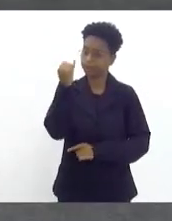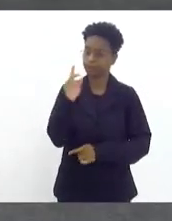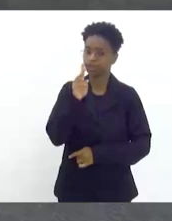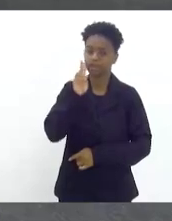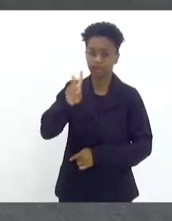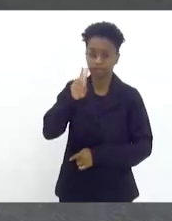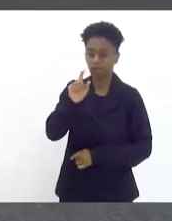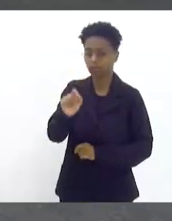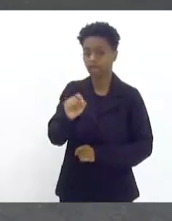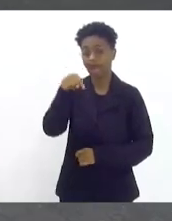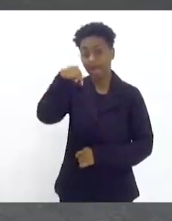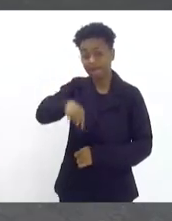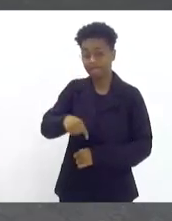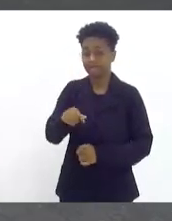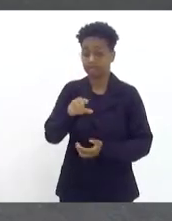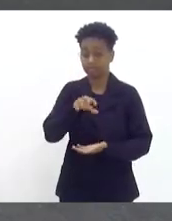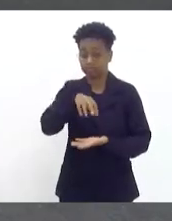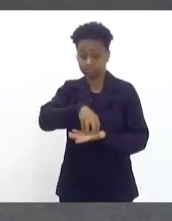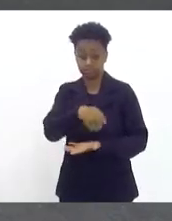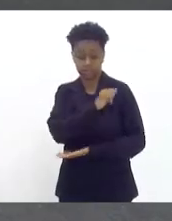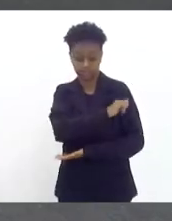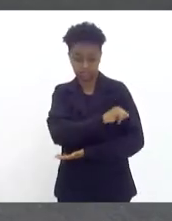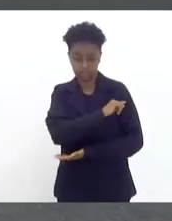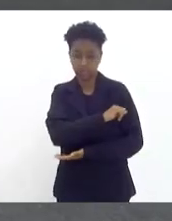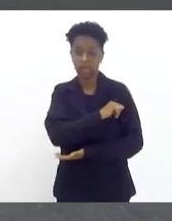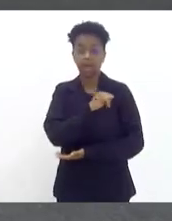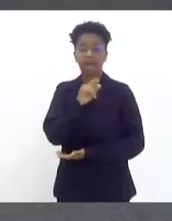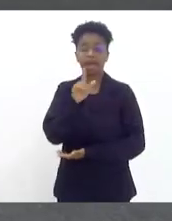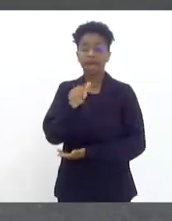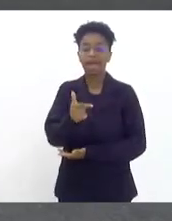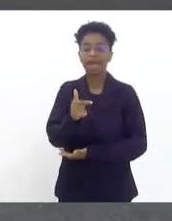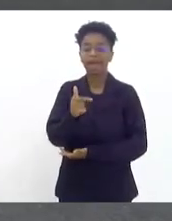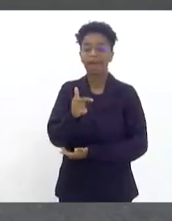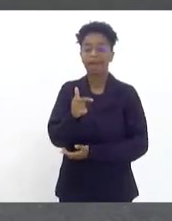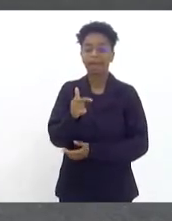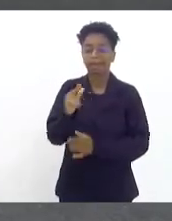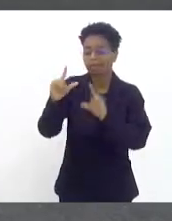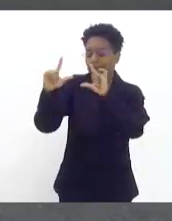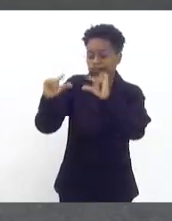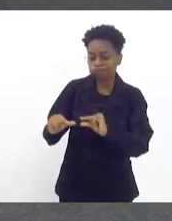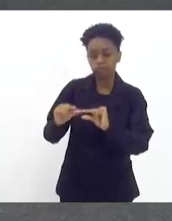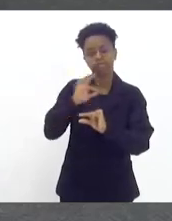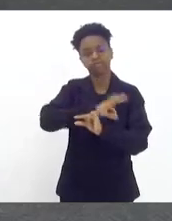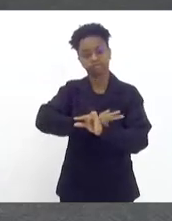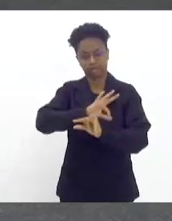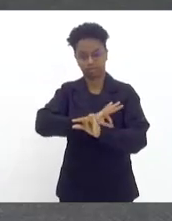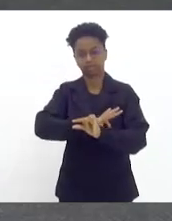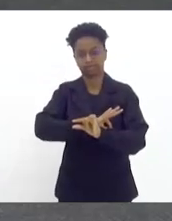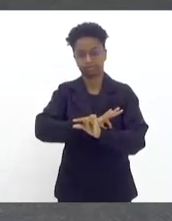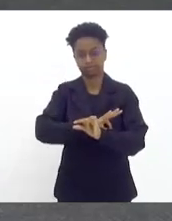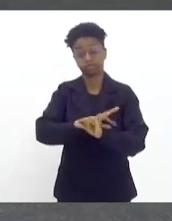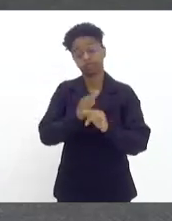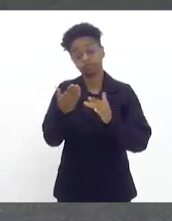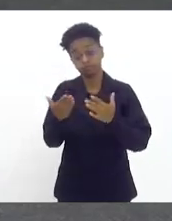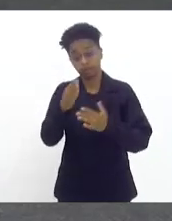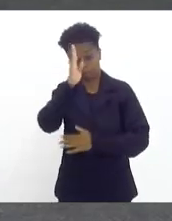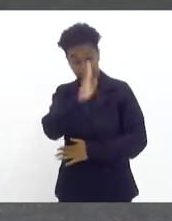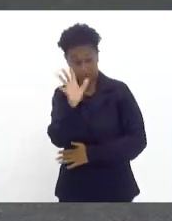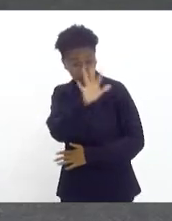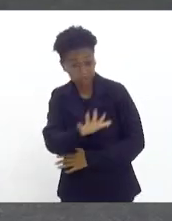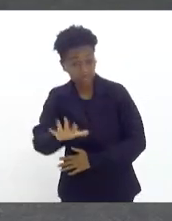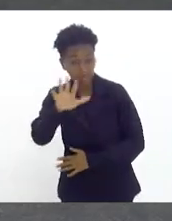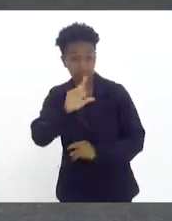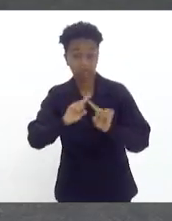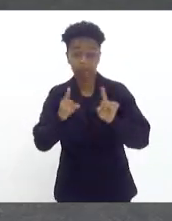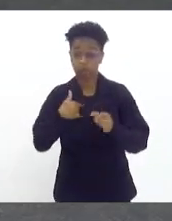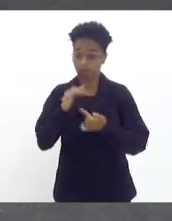dentre os entes da Federação aquele que pratica o menor piso salarial E como eu tenho dito a realidade